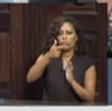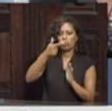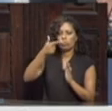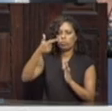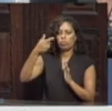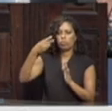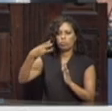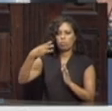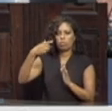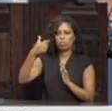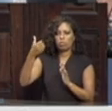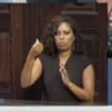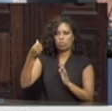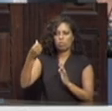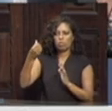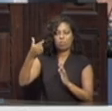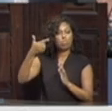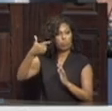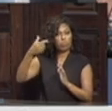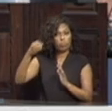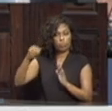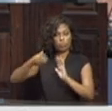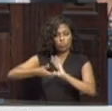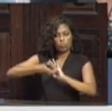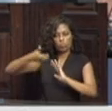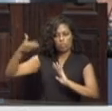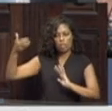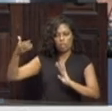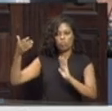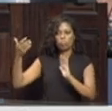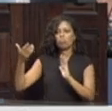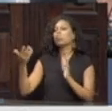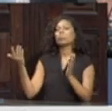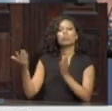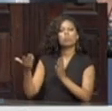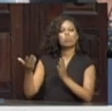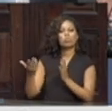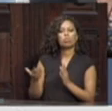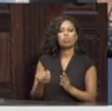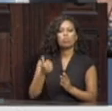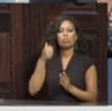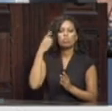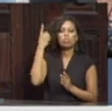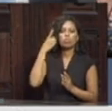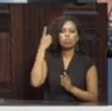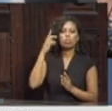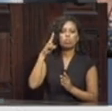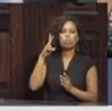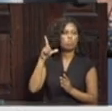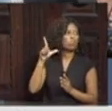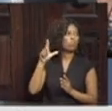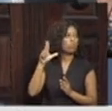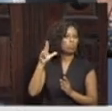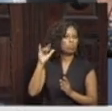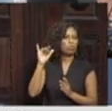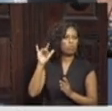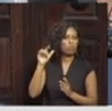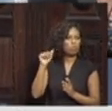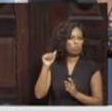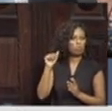2013. Retirado a pedido do autor. Senhor presidente, no mesmo tema ainda... Não, deixa, por favor,